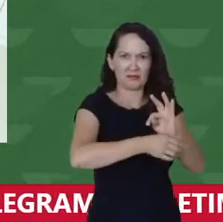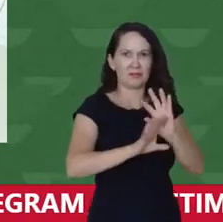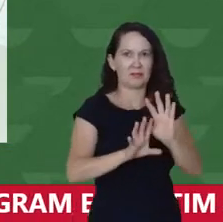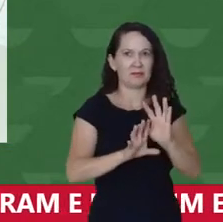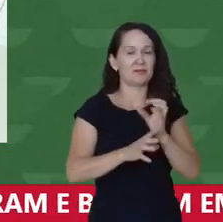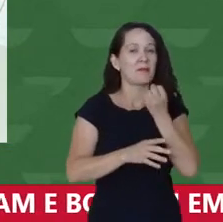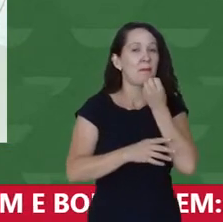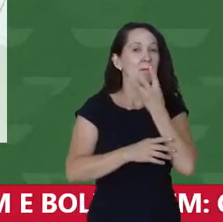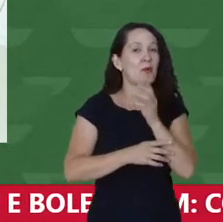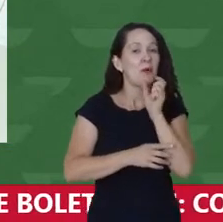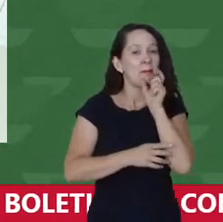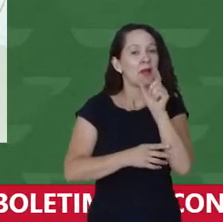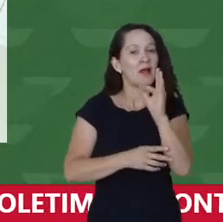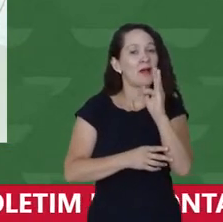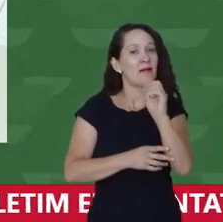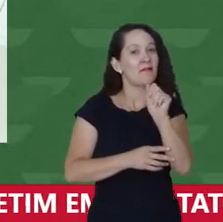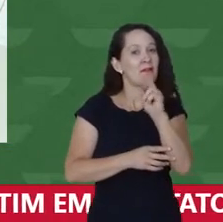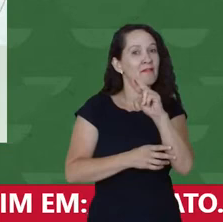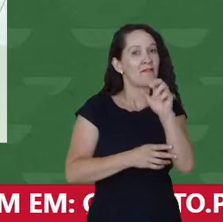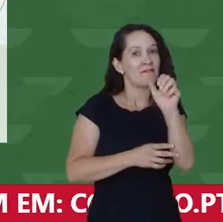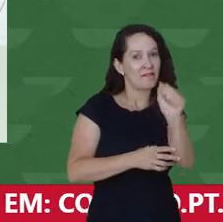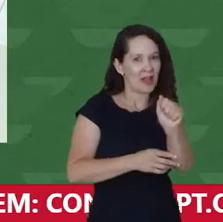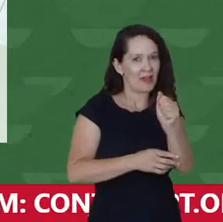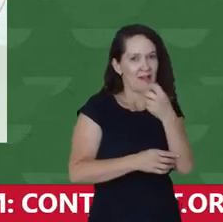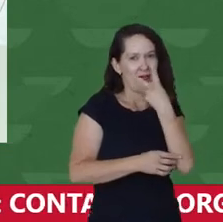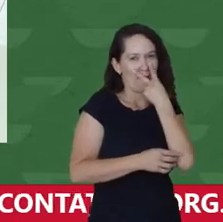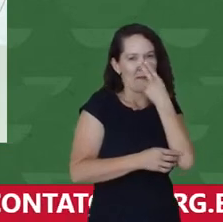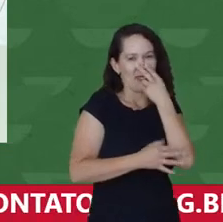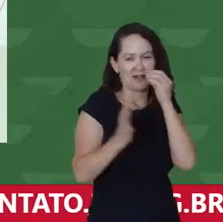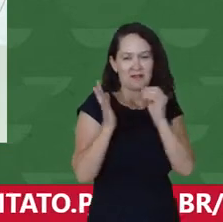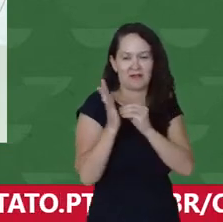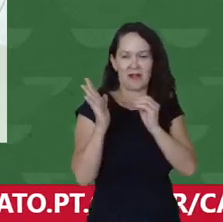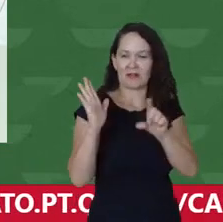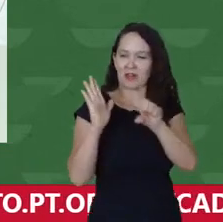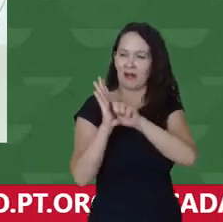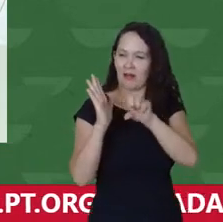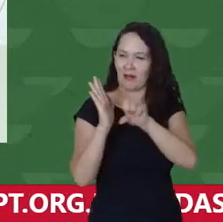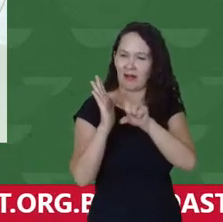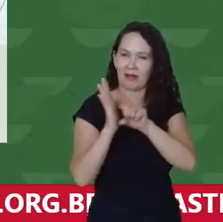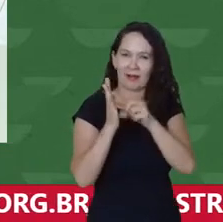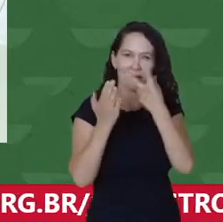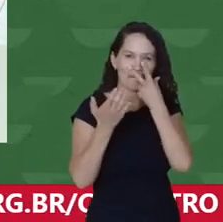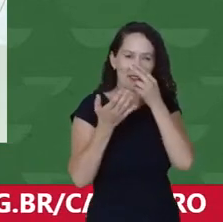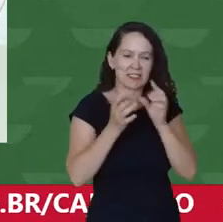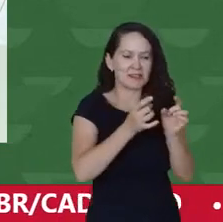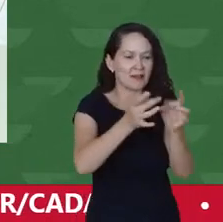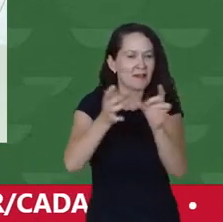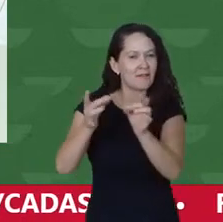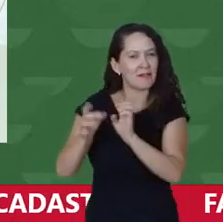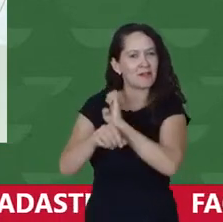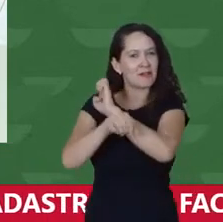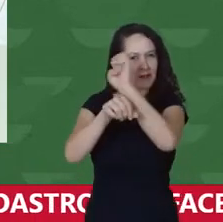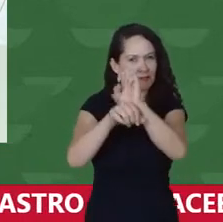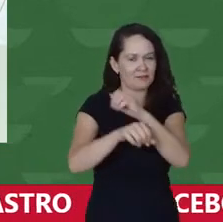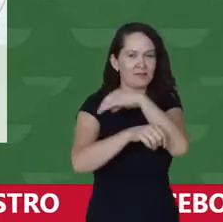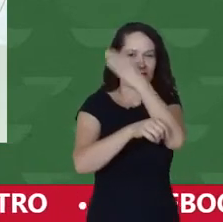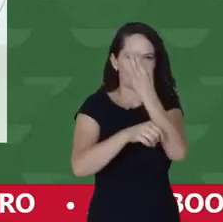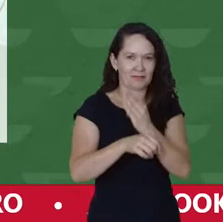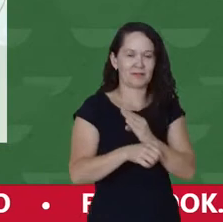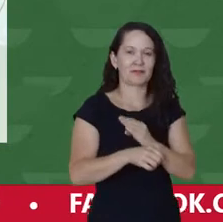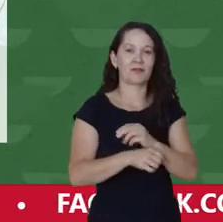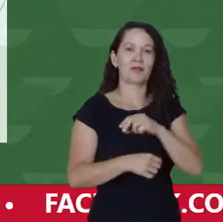palavra é boa, farra dos temporários, né? Que vocês estão falando bastante aqui. O loteamento, né, no Estado. O